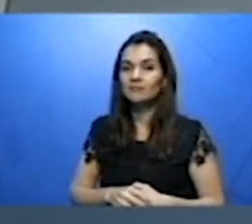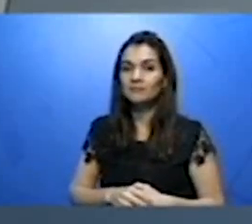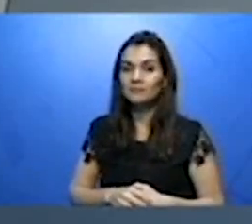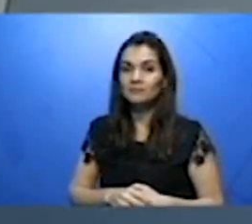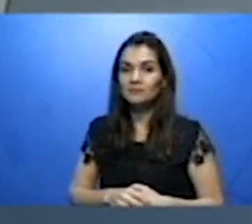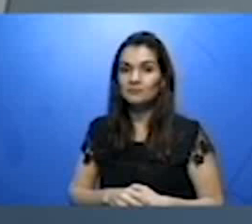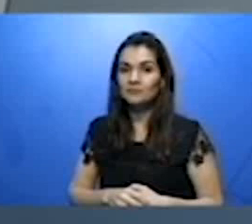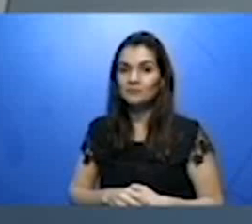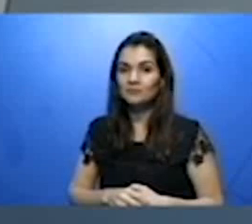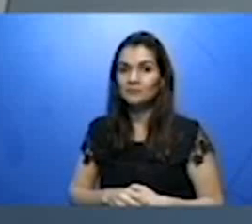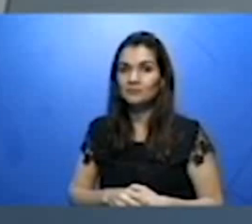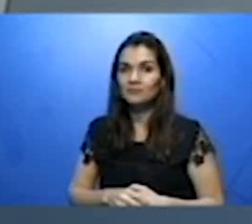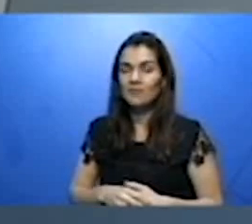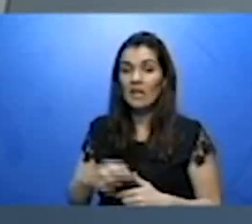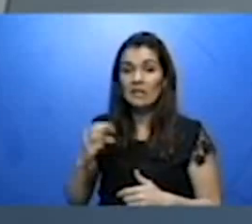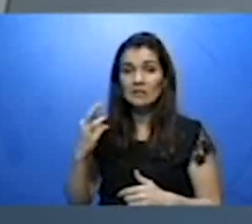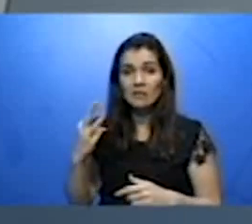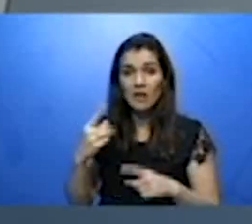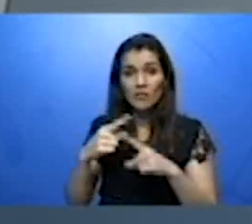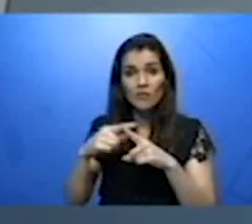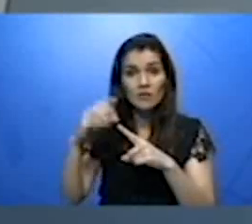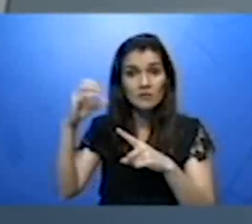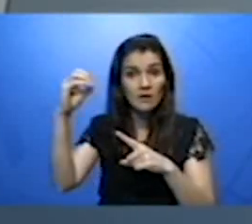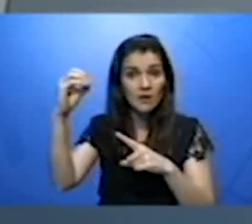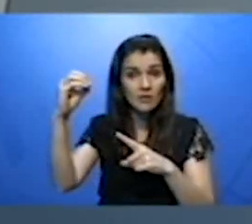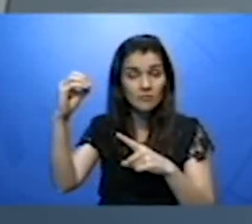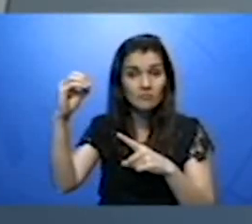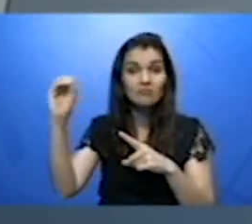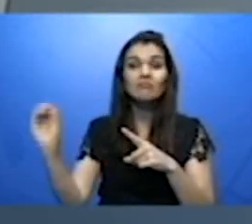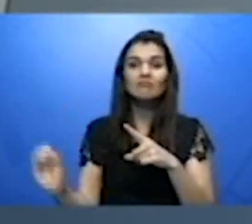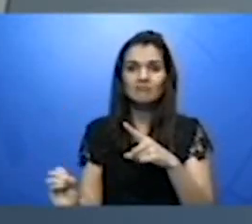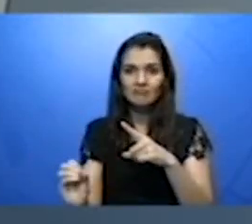lá a três vezes